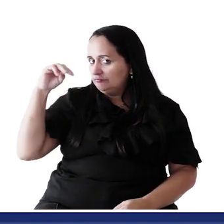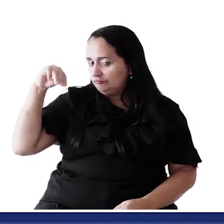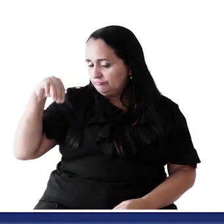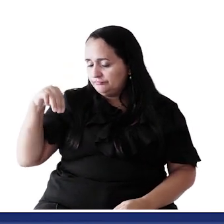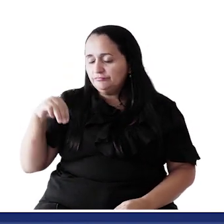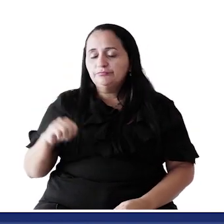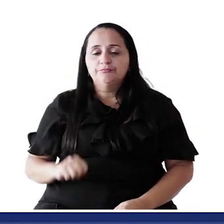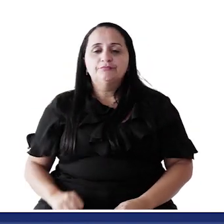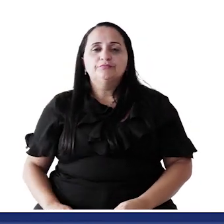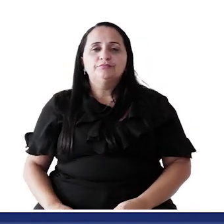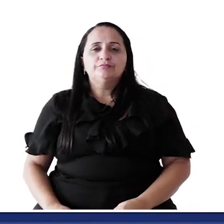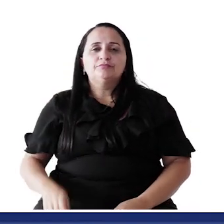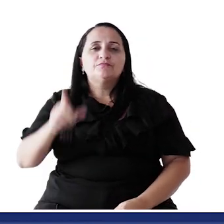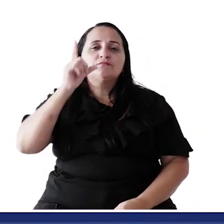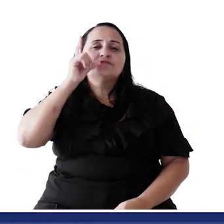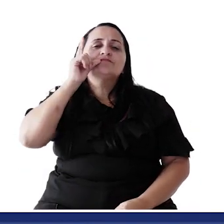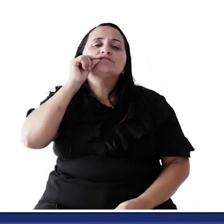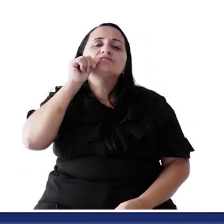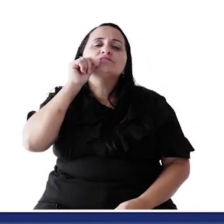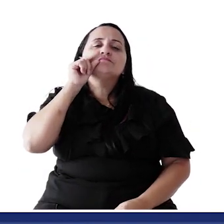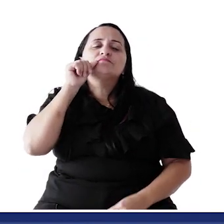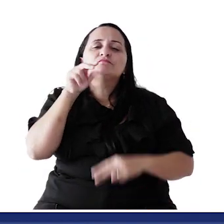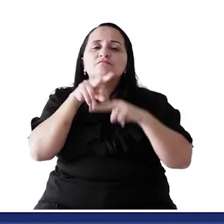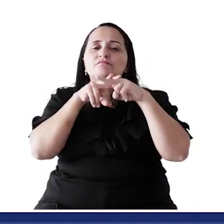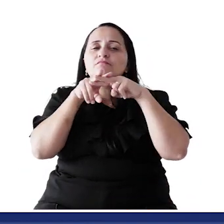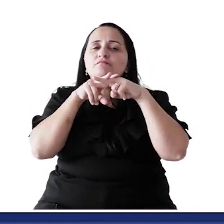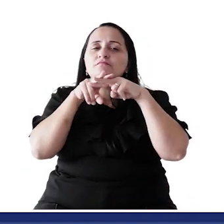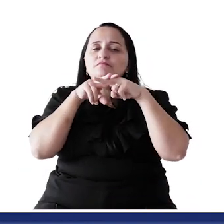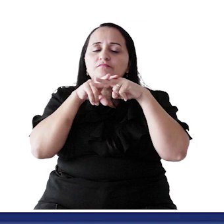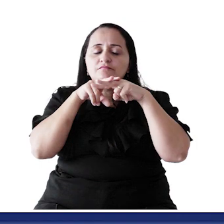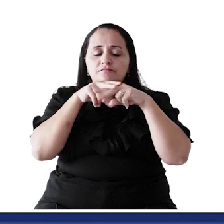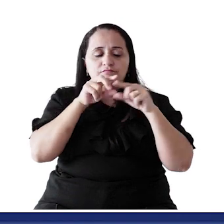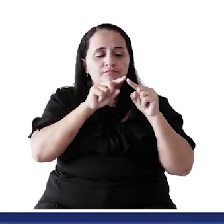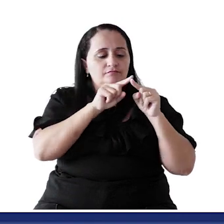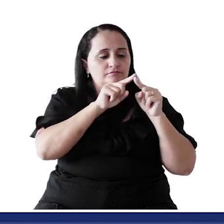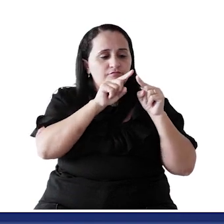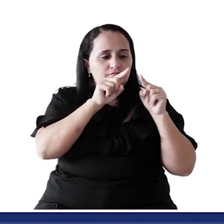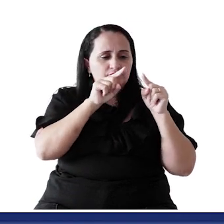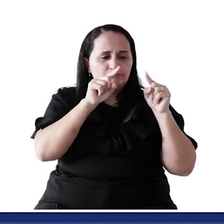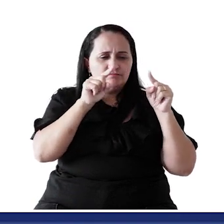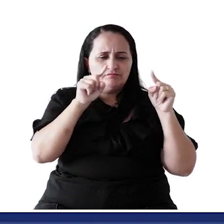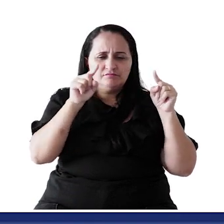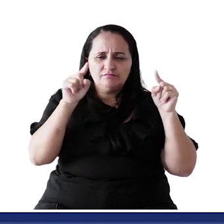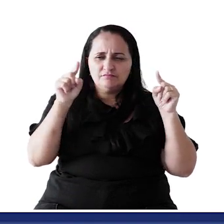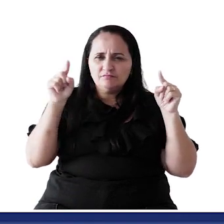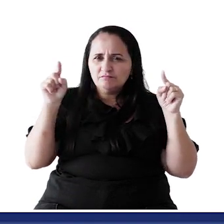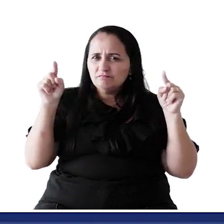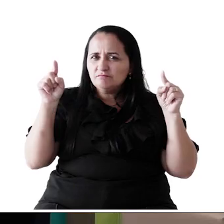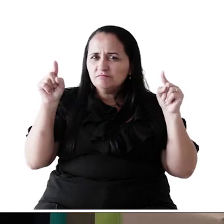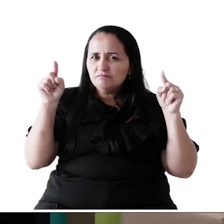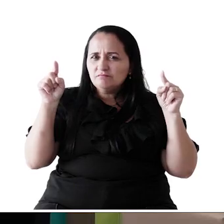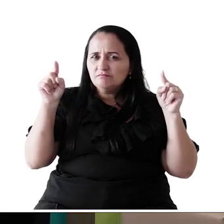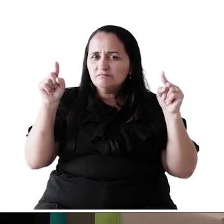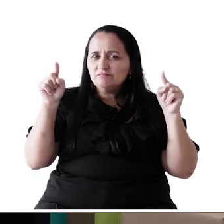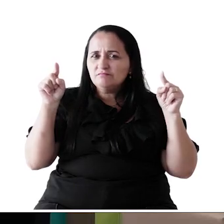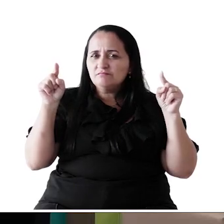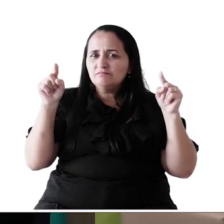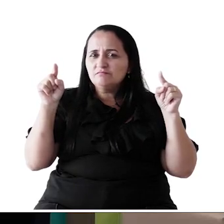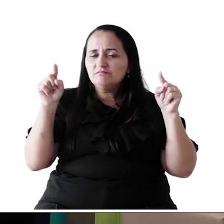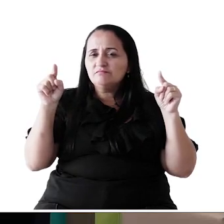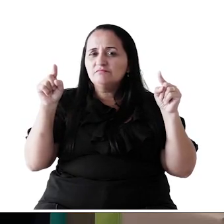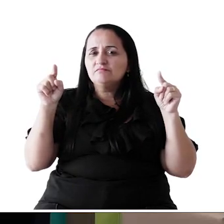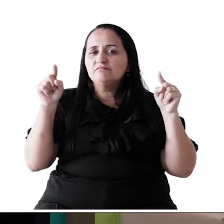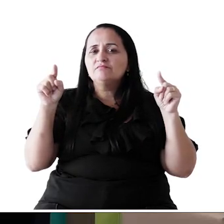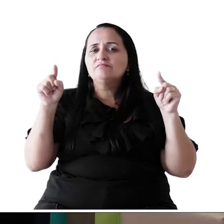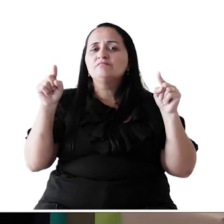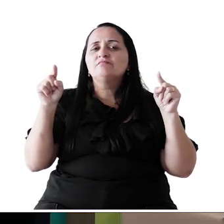a mesma medida, só que agora o meu lápis, ele tem um tamanho um pouco maior. E o meu